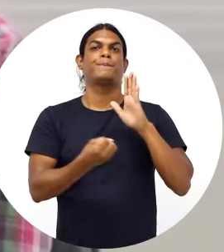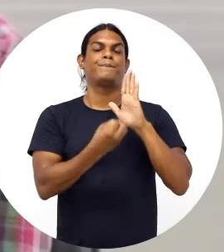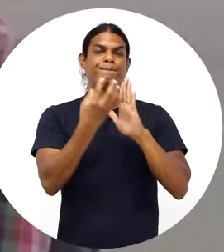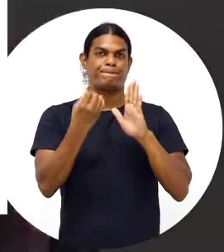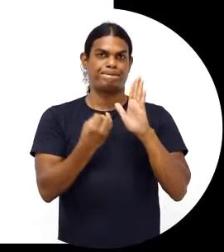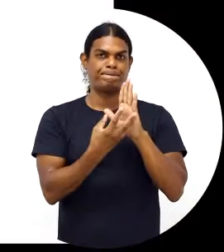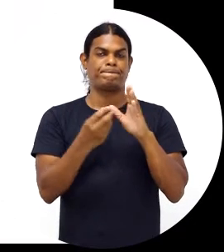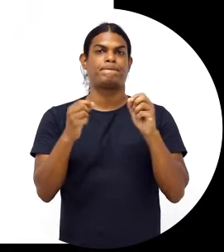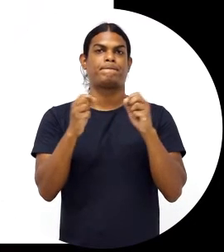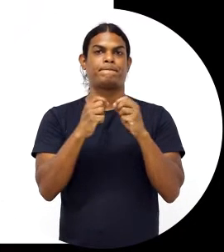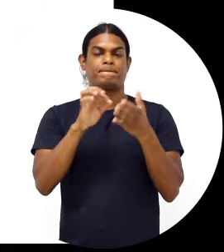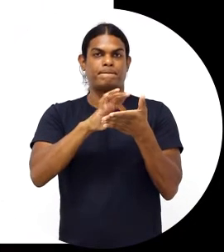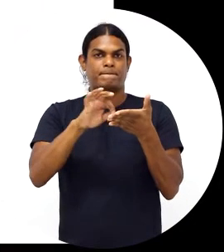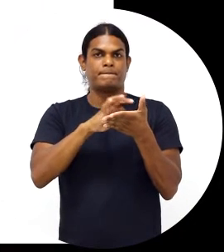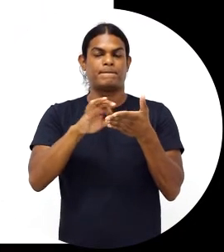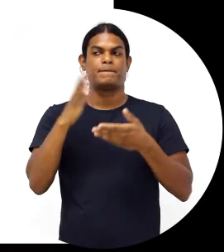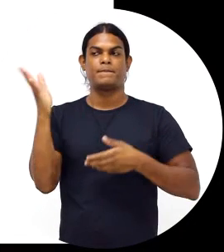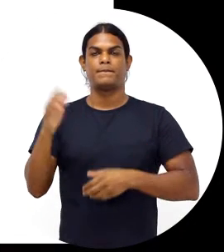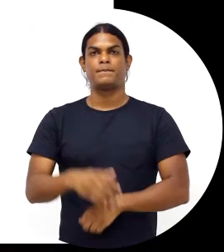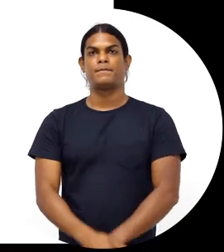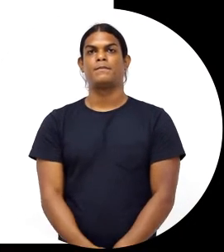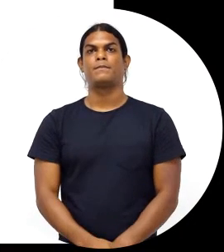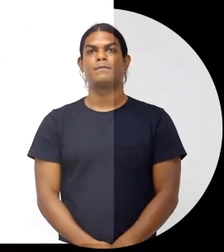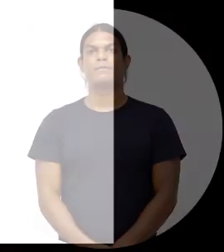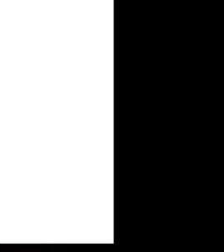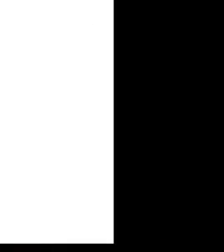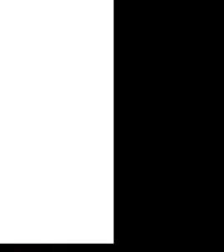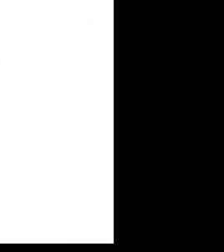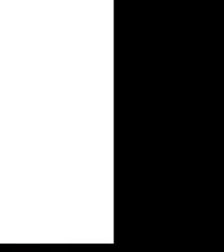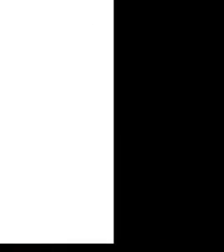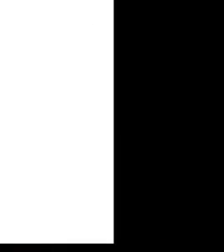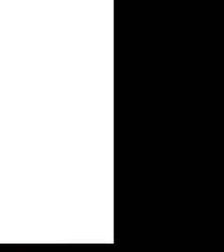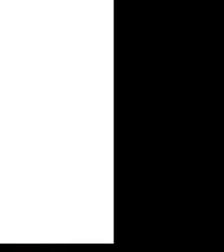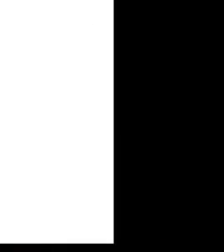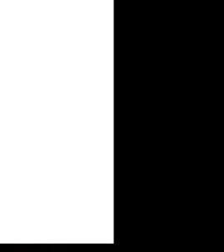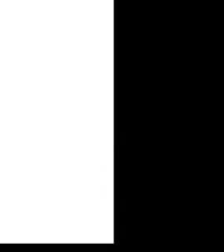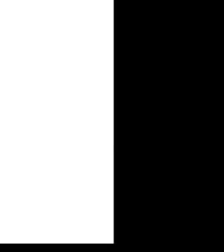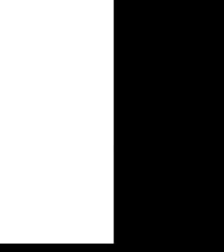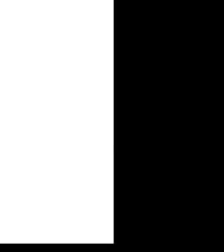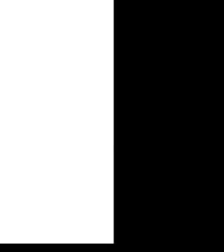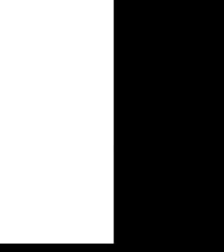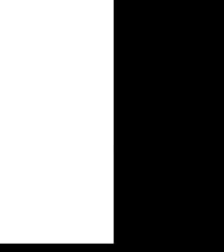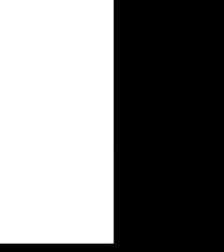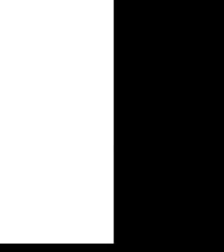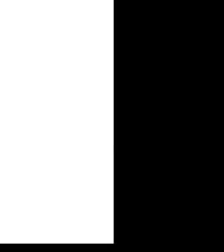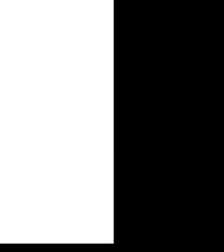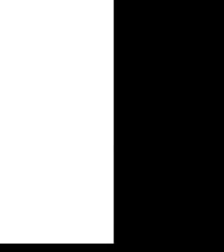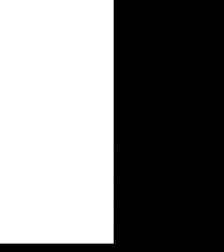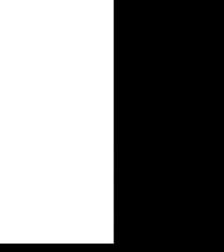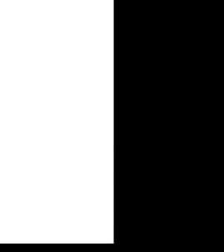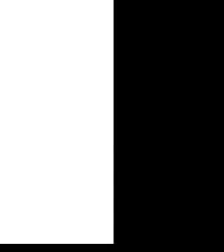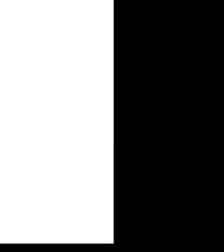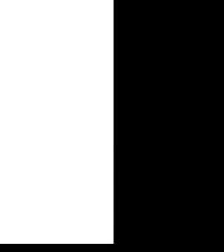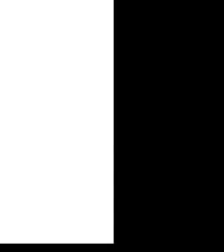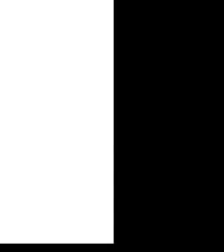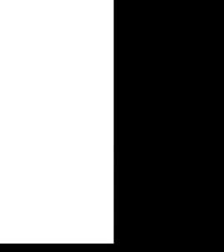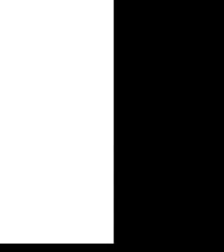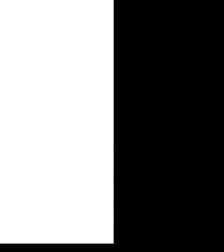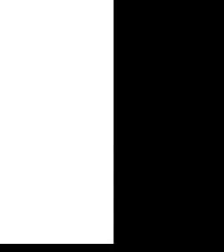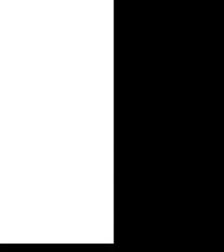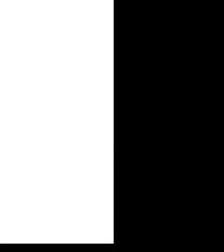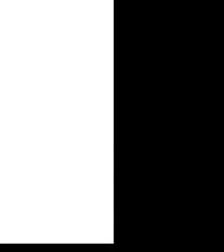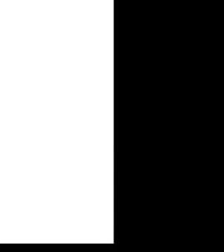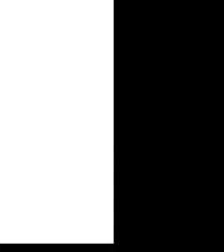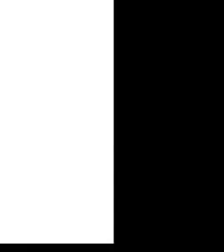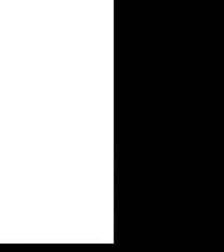seguinte texto: pense nas crianças, mudas, telepáticas, Pensem nas meninas cegas,